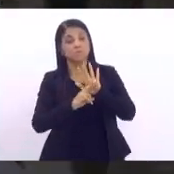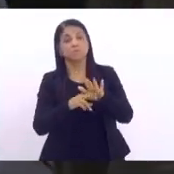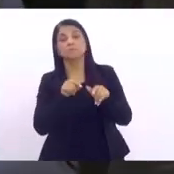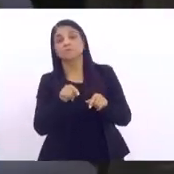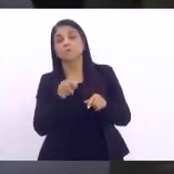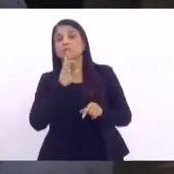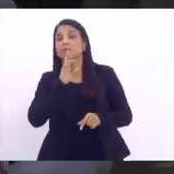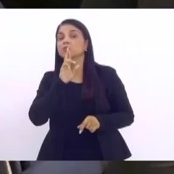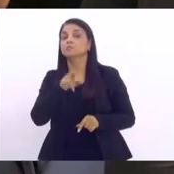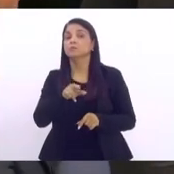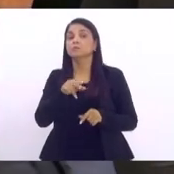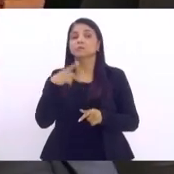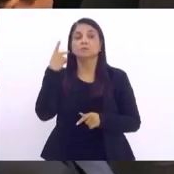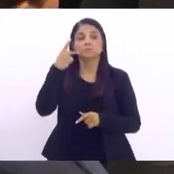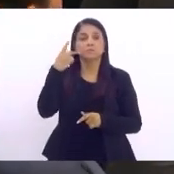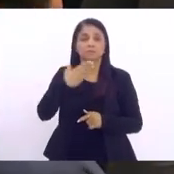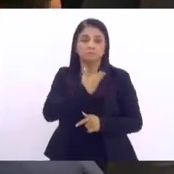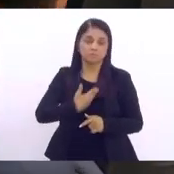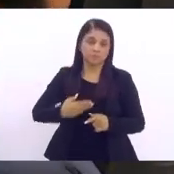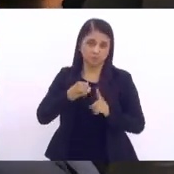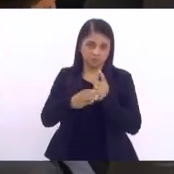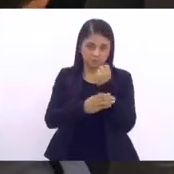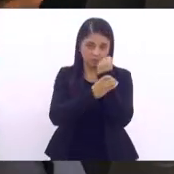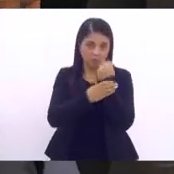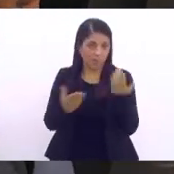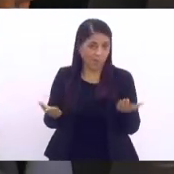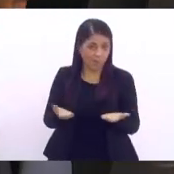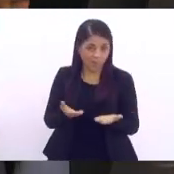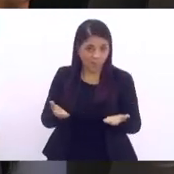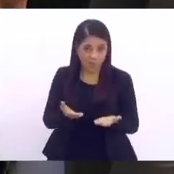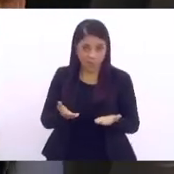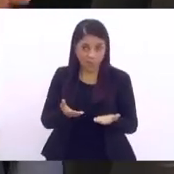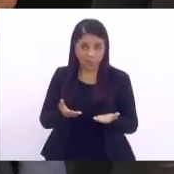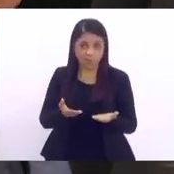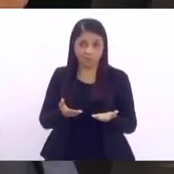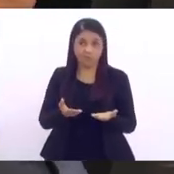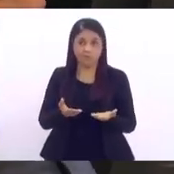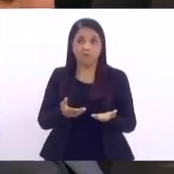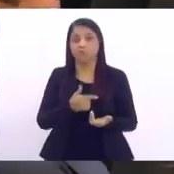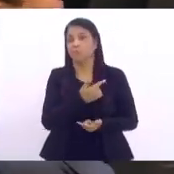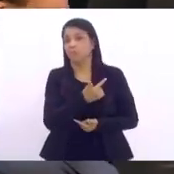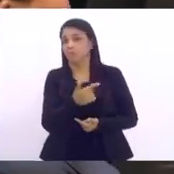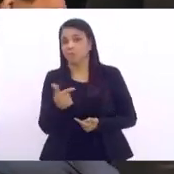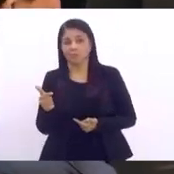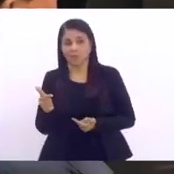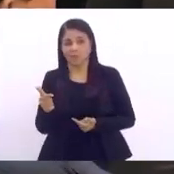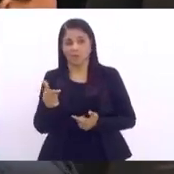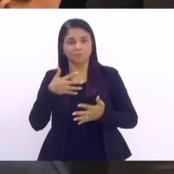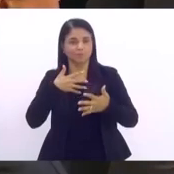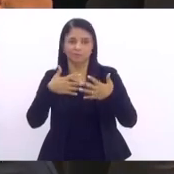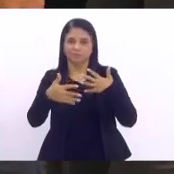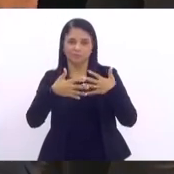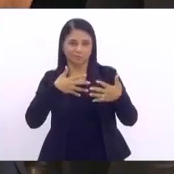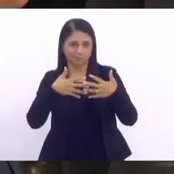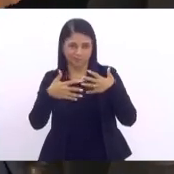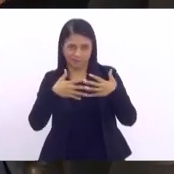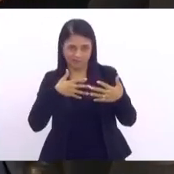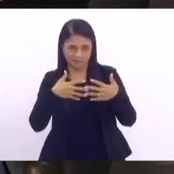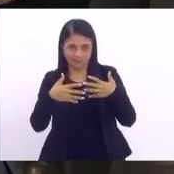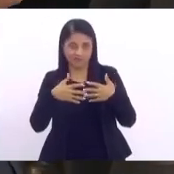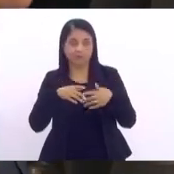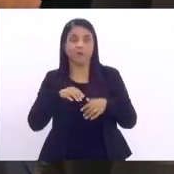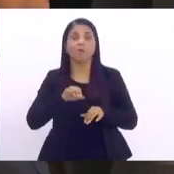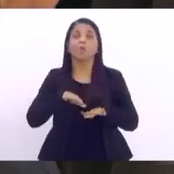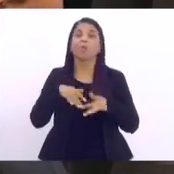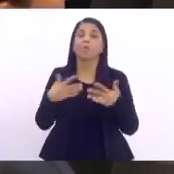segurança. Porque hoje, senhor presidente, por hora, não temos transparência sobre qual é a política pública de segurança no